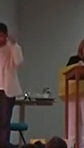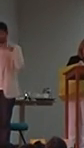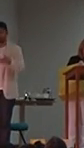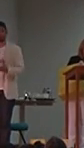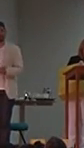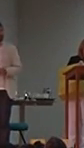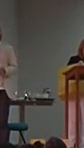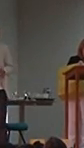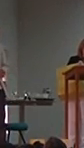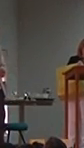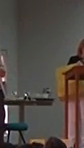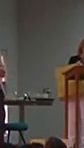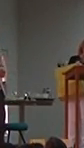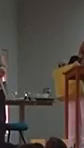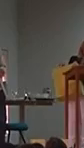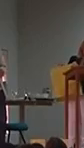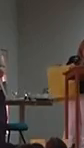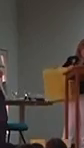Cardoso.